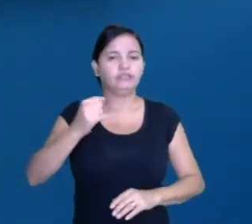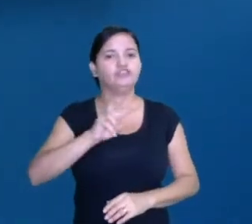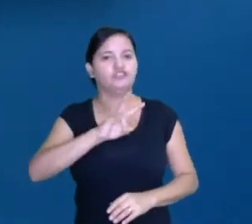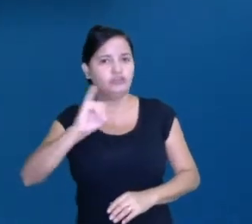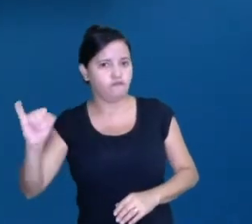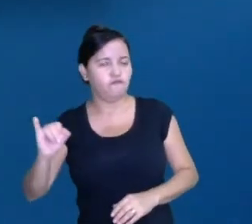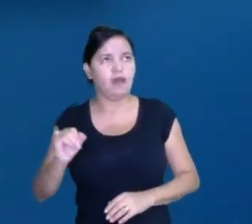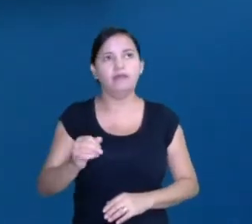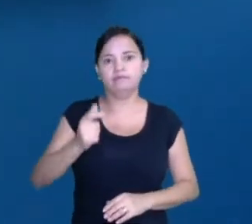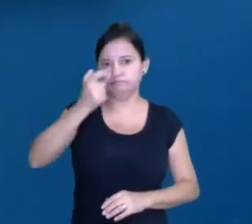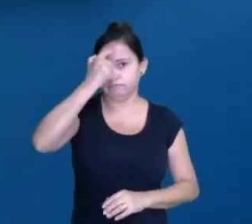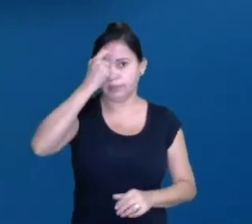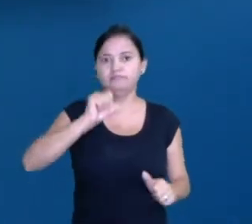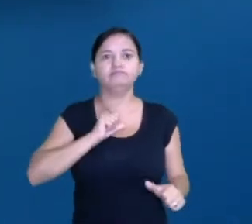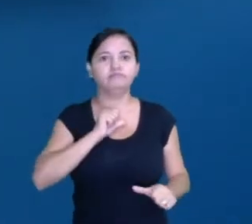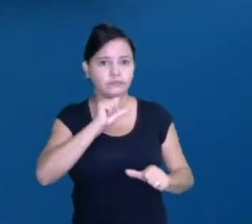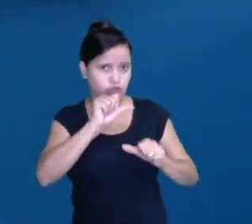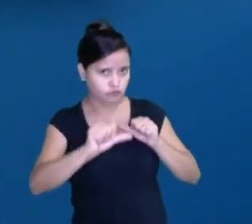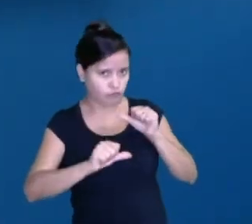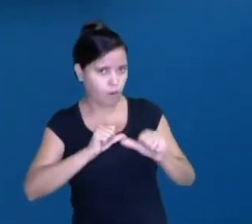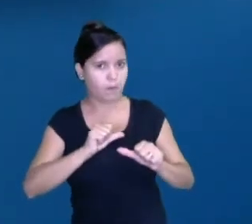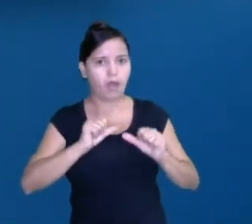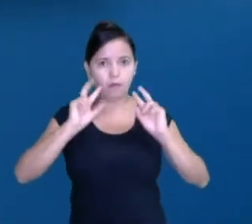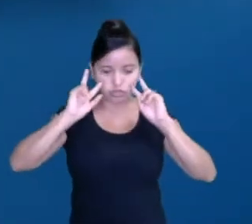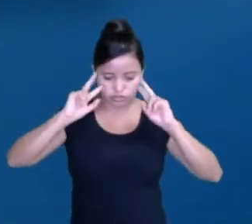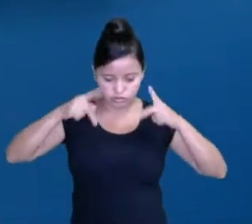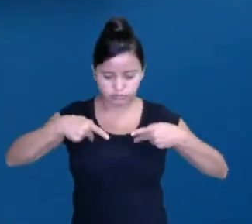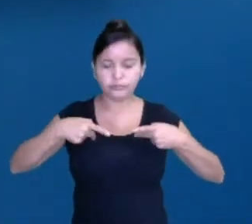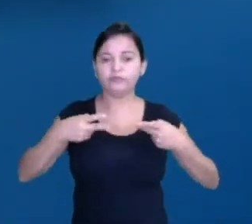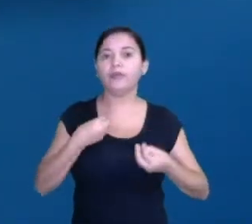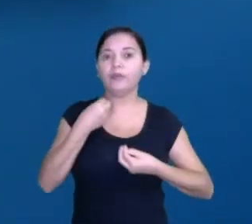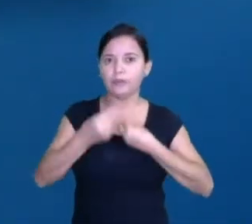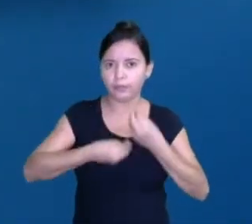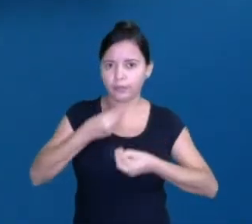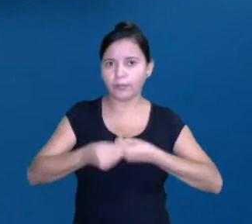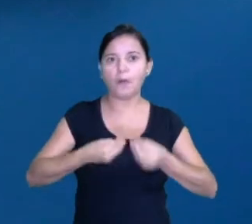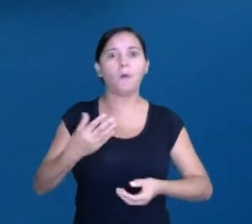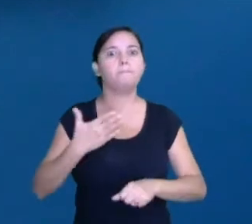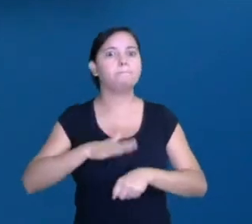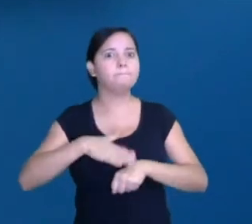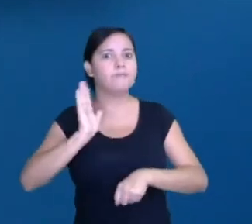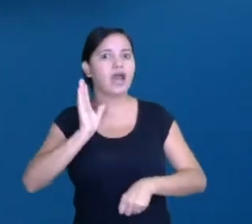uma transformação da forma de ver esse assunto que é tão relevante para a nossa vida.